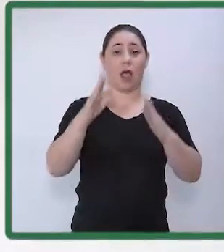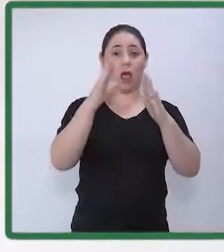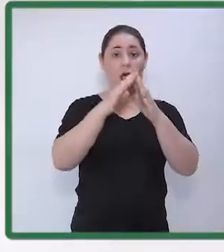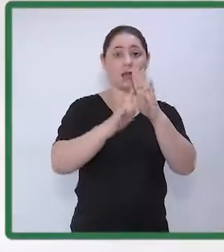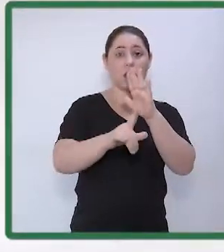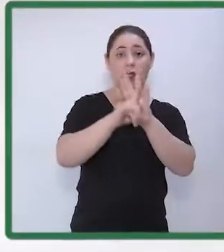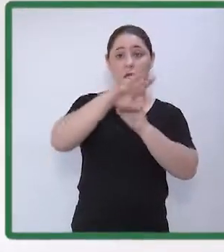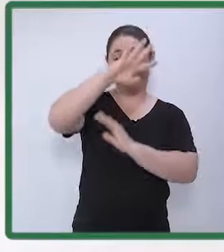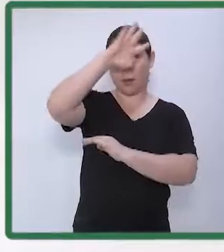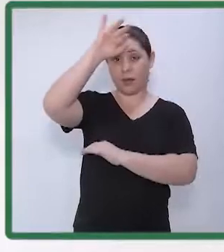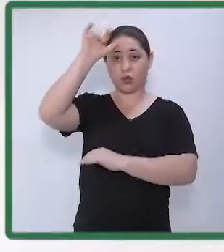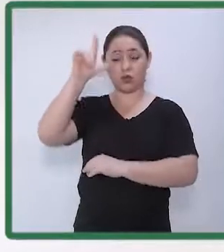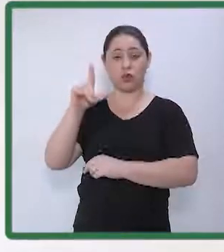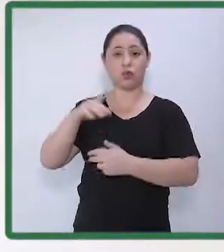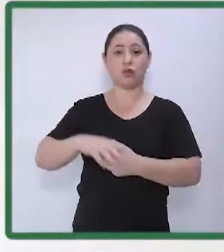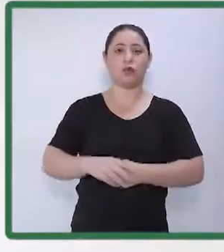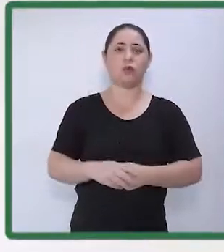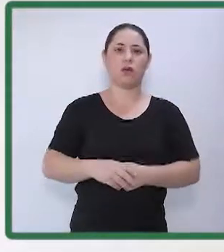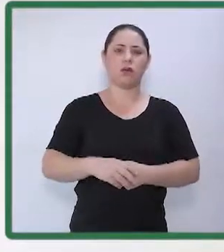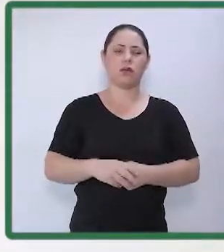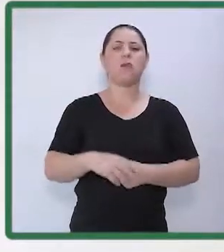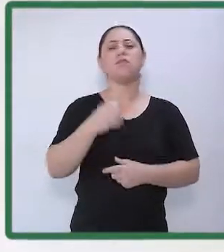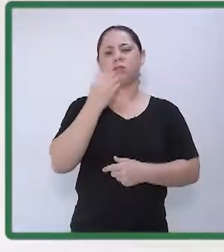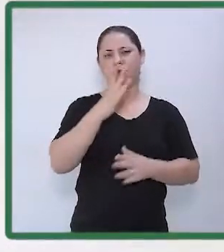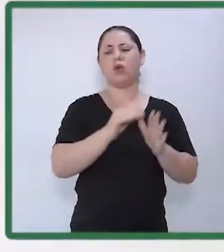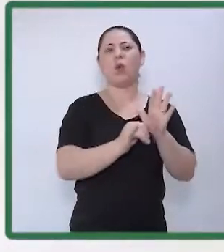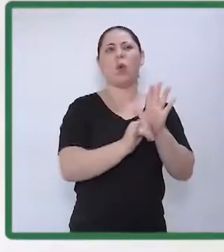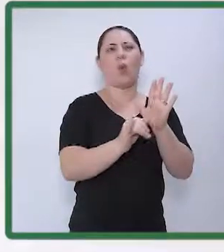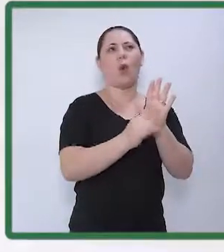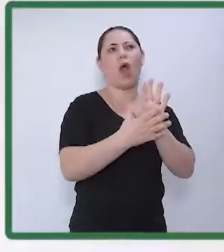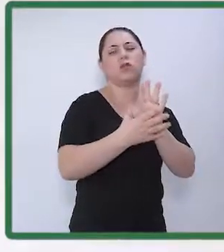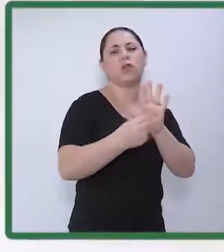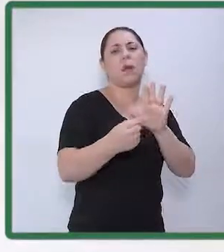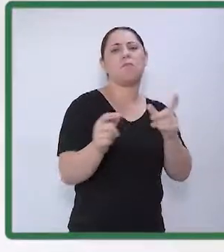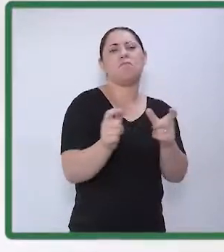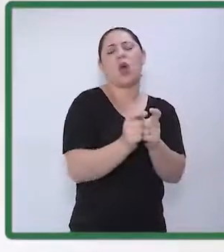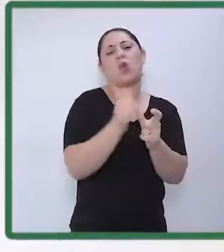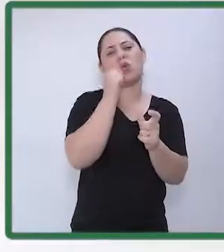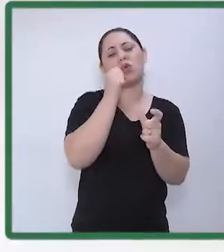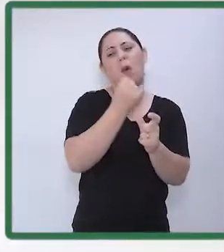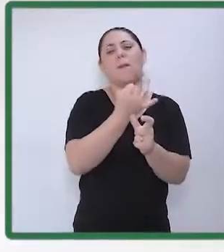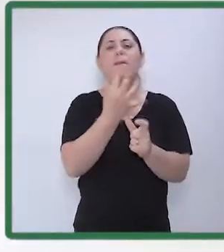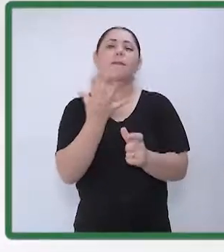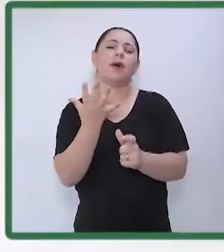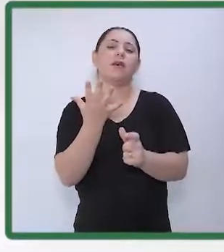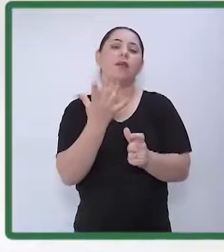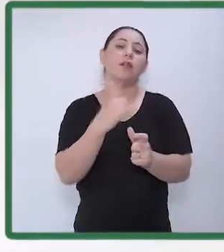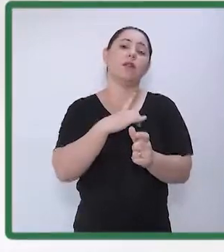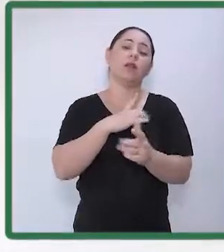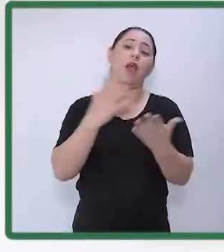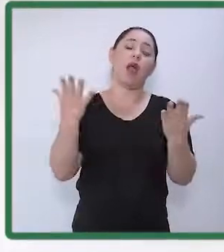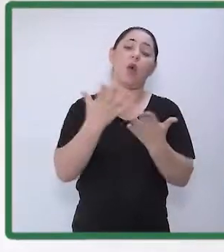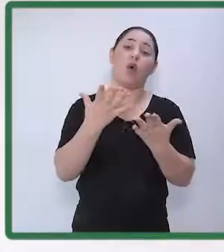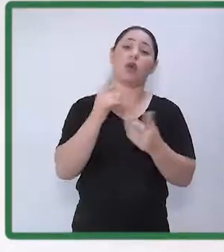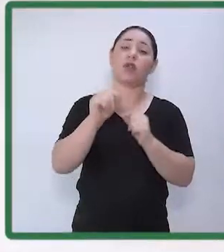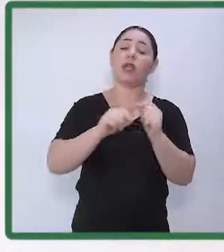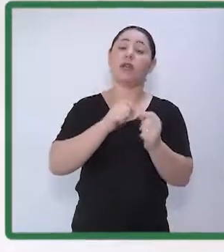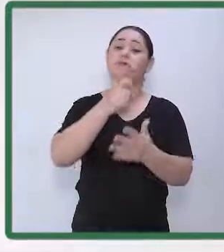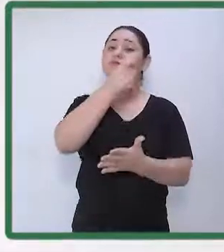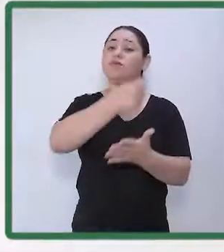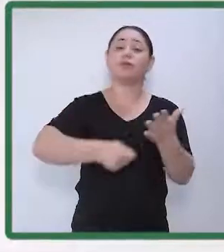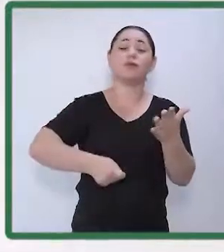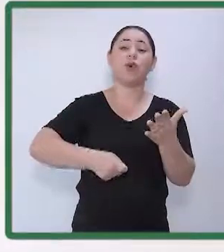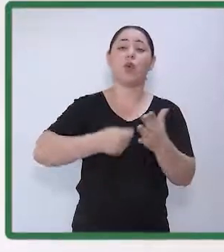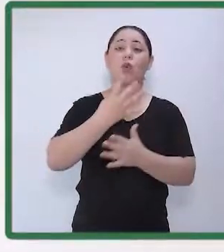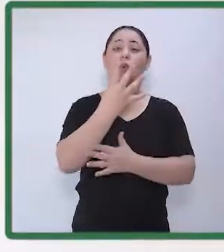a Casa de Leis de Mato Grosso do Sul dá um bom exemplo, apesar do pouco número de mulheres. Nós tivemos agora, deputada, a consolidação,